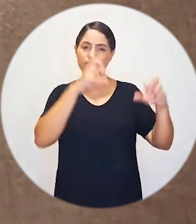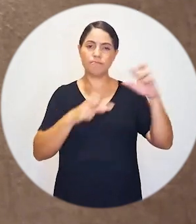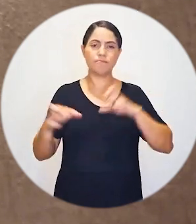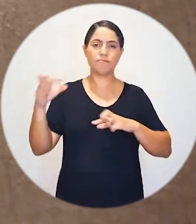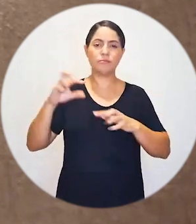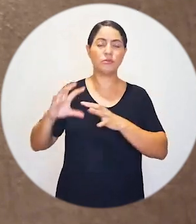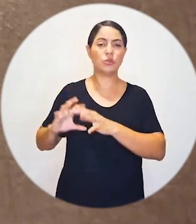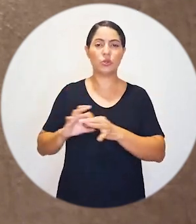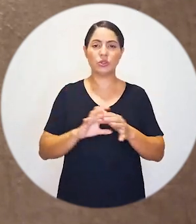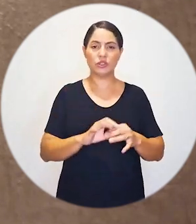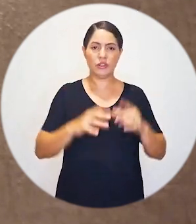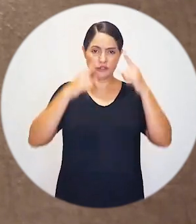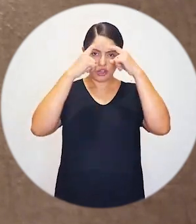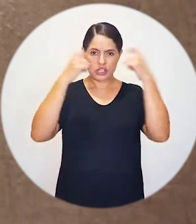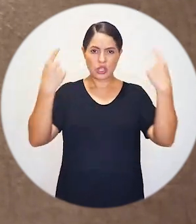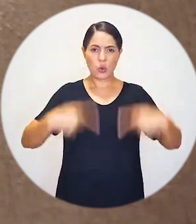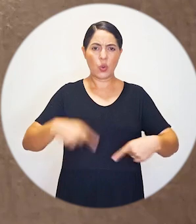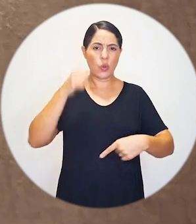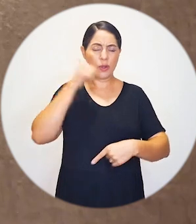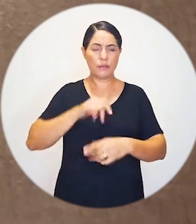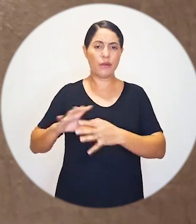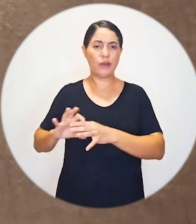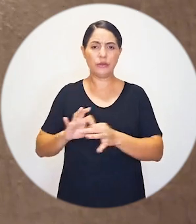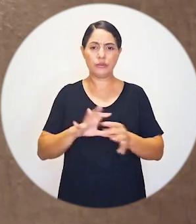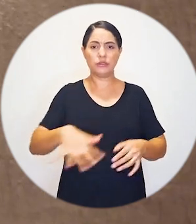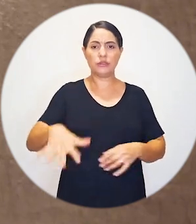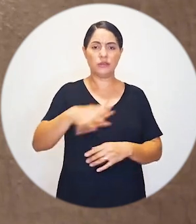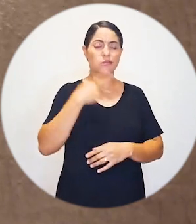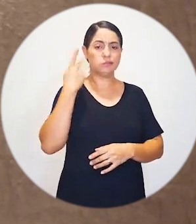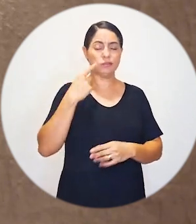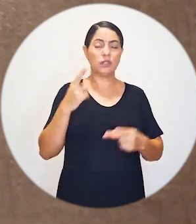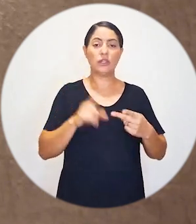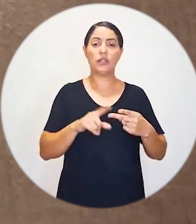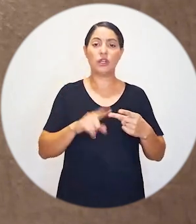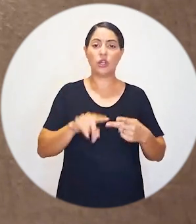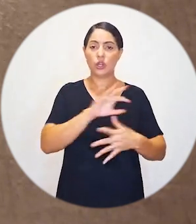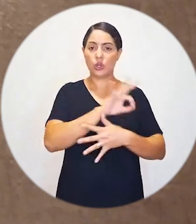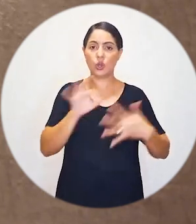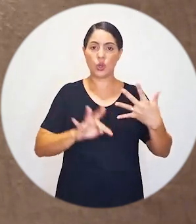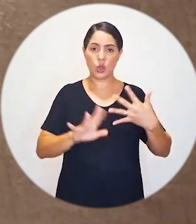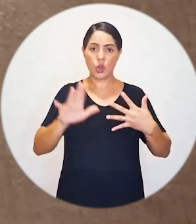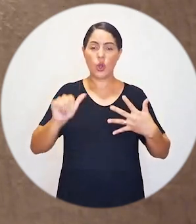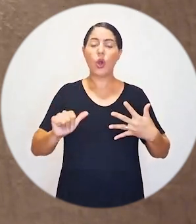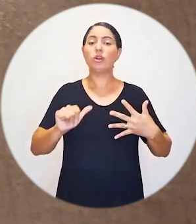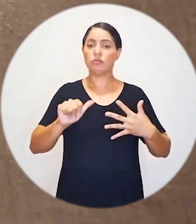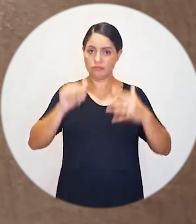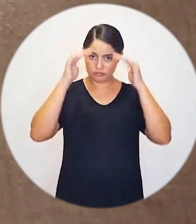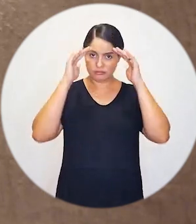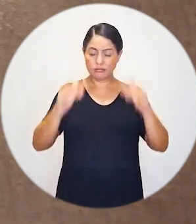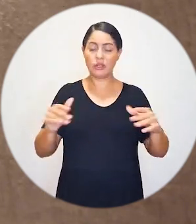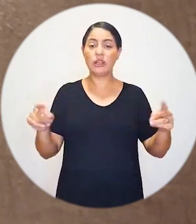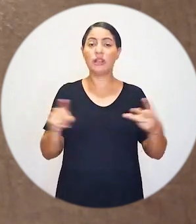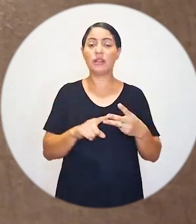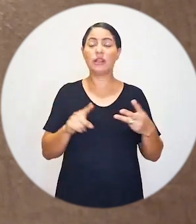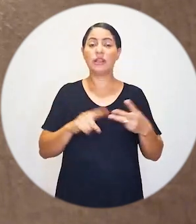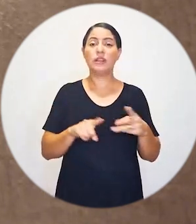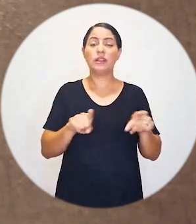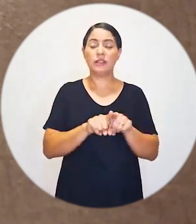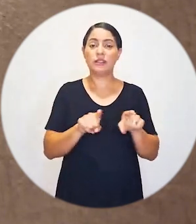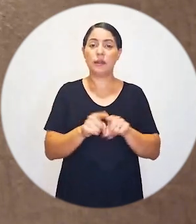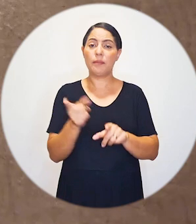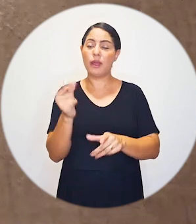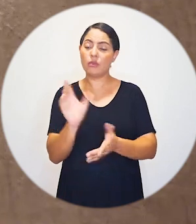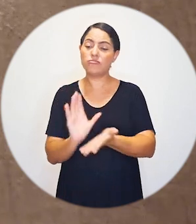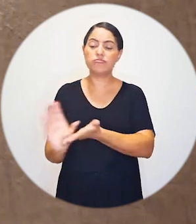de violência política contra mulheres, cumprimento das cotas eleitorais, além da distribuição equitativa